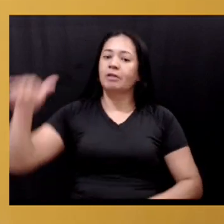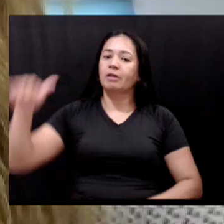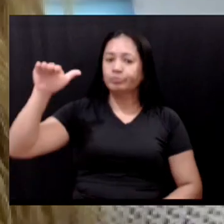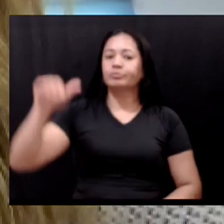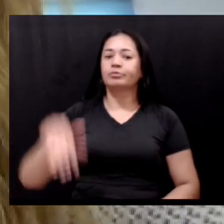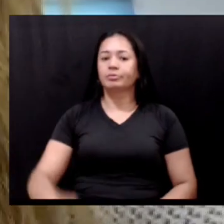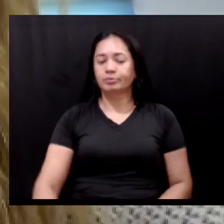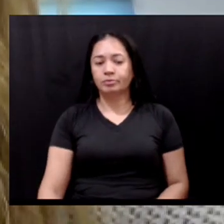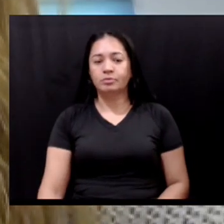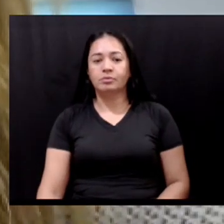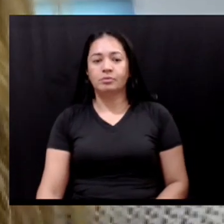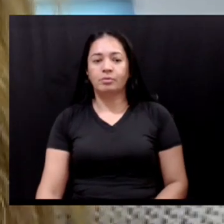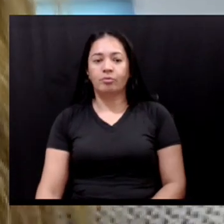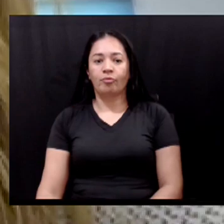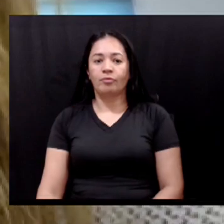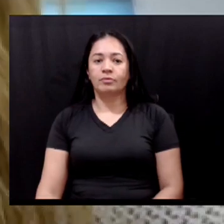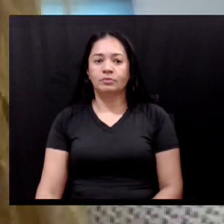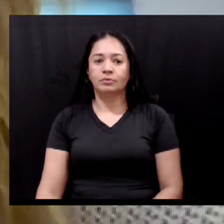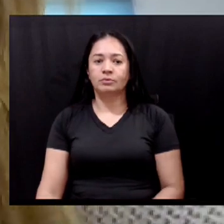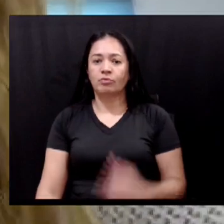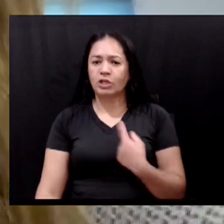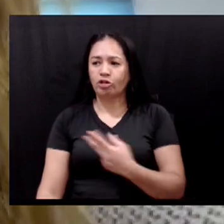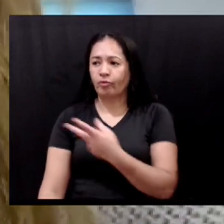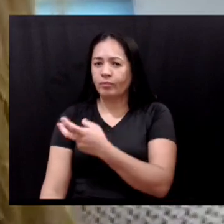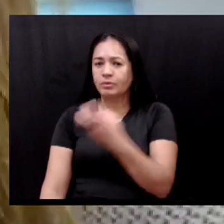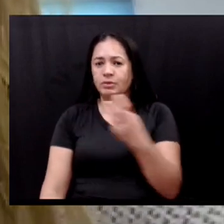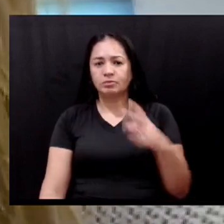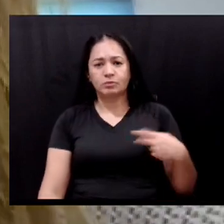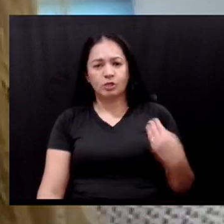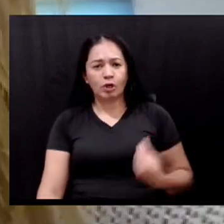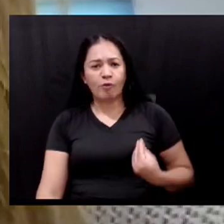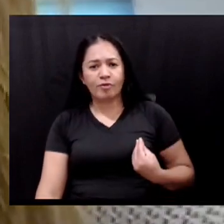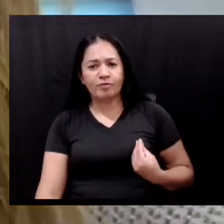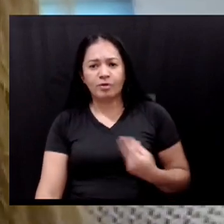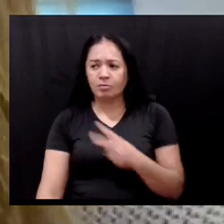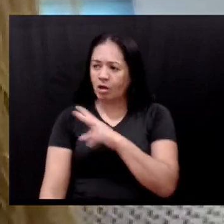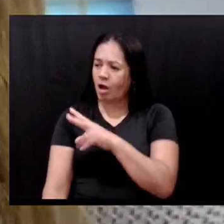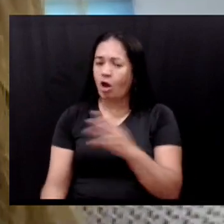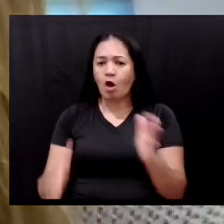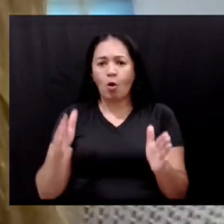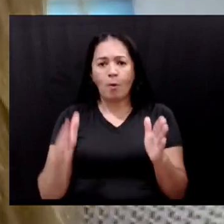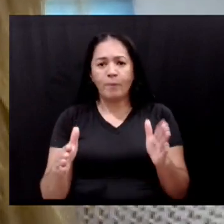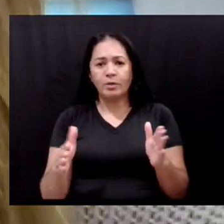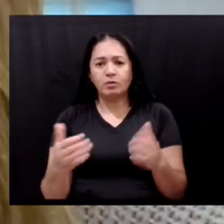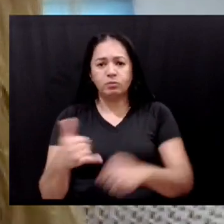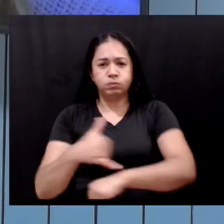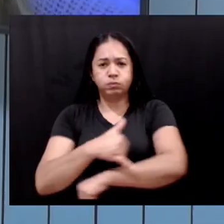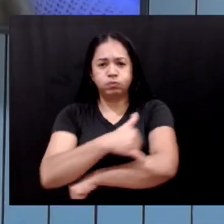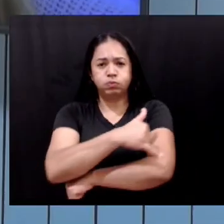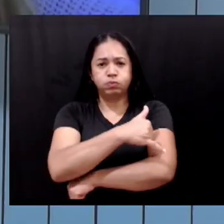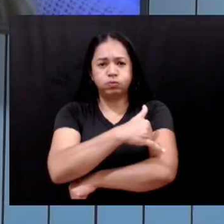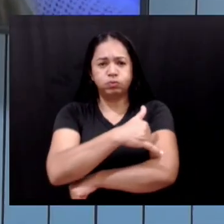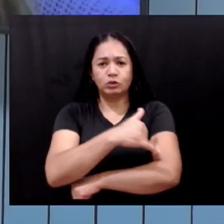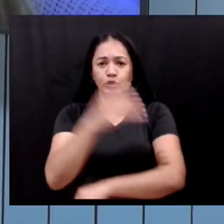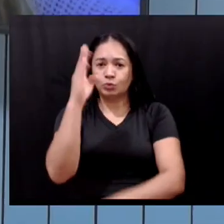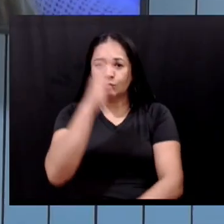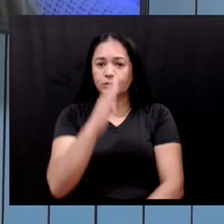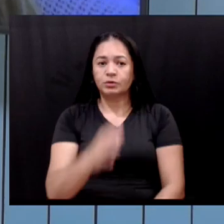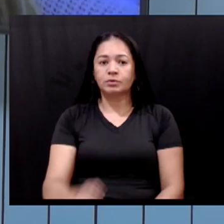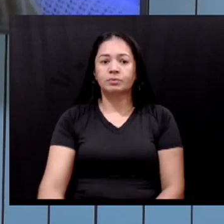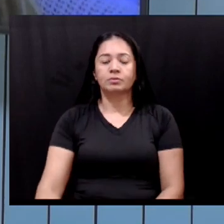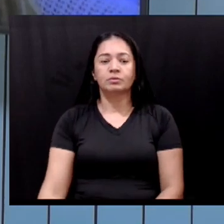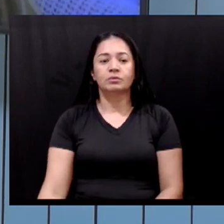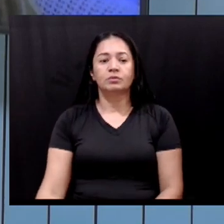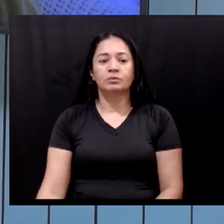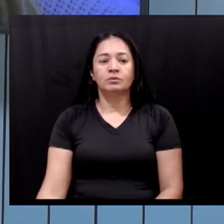infantil. A gente vem vivendo agora uma pandemia de sobrepeso e obesidade no Brasil. Com certeza, aproveitando aí